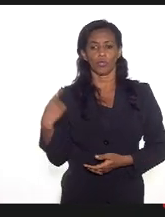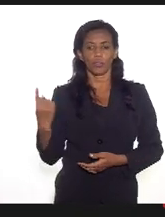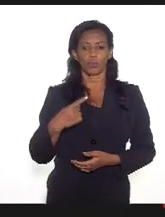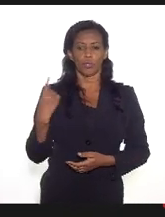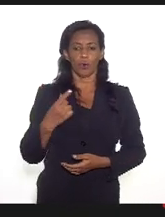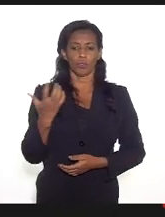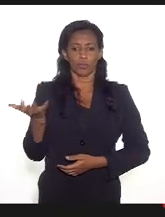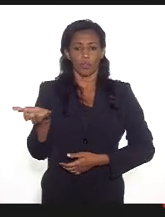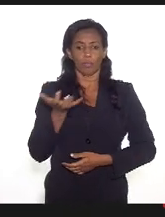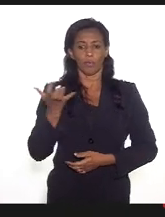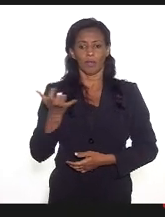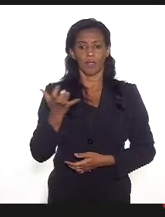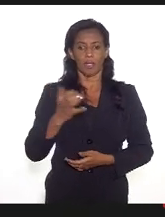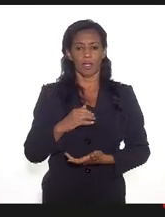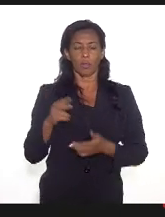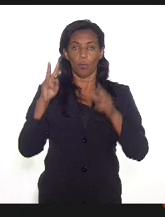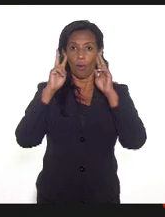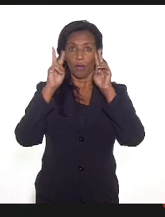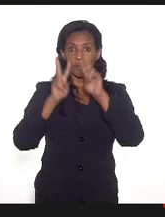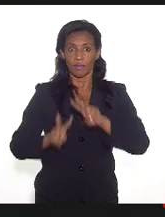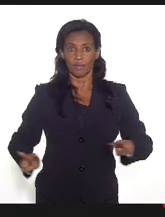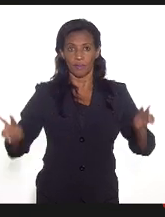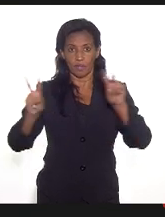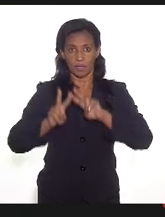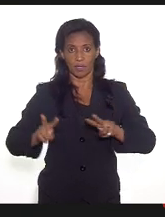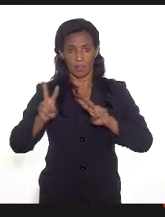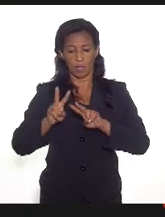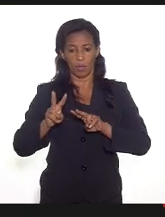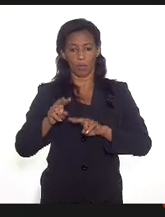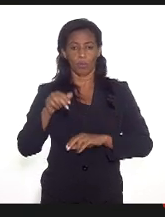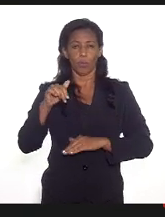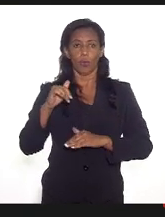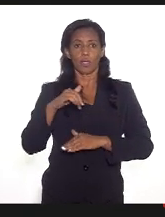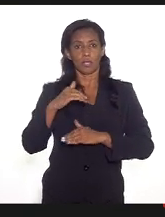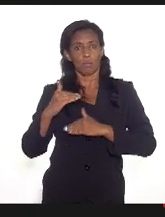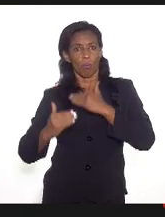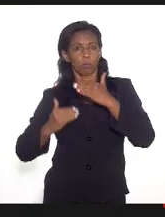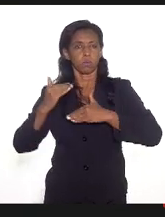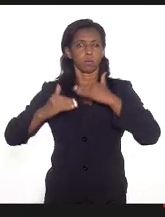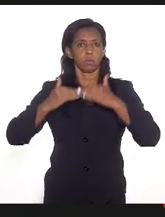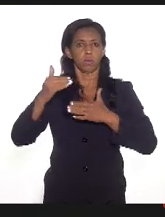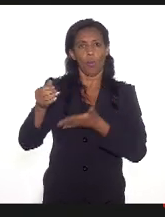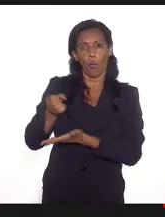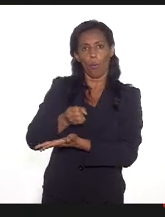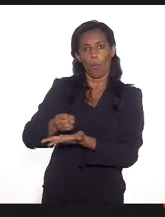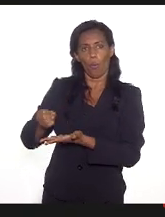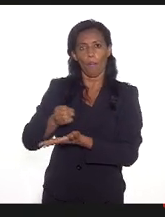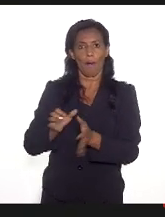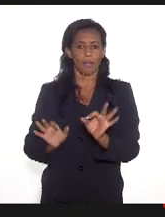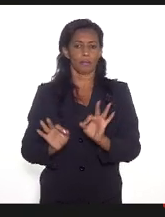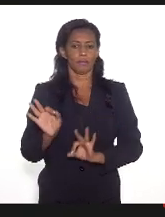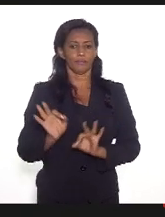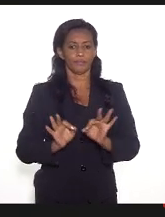pretendendo com a visão e esse modelo de desenvolvimento com base na